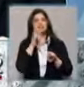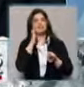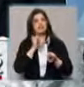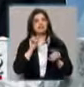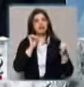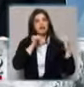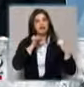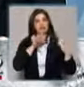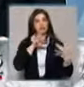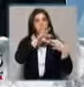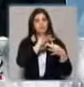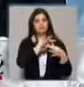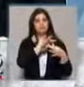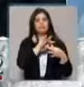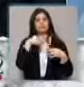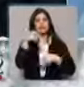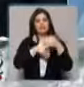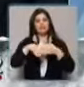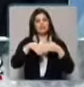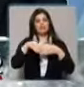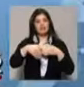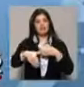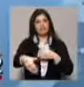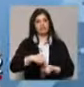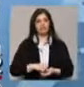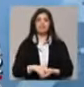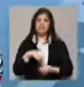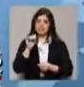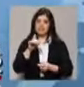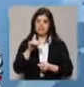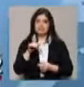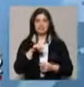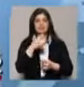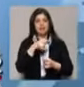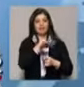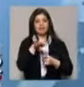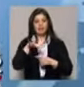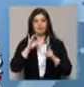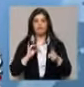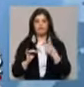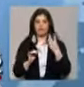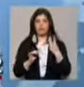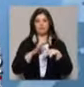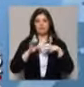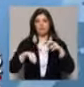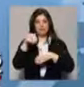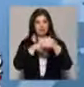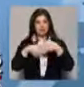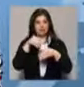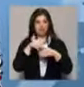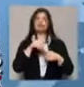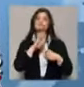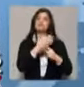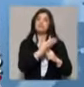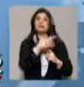para as legislativas sim havia aqui dois cenários para este palco das legislativas um era o de